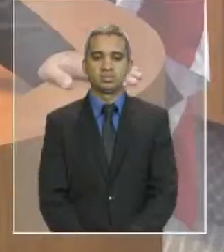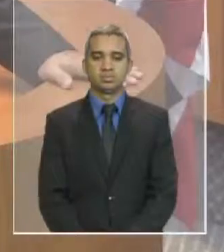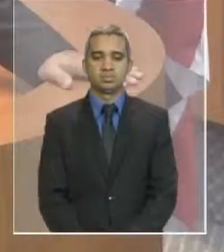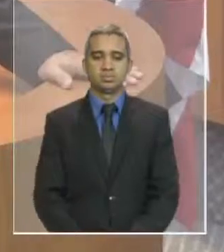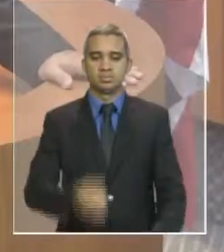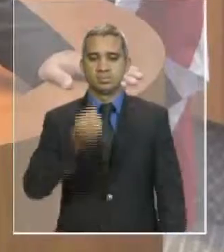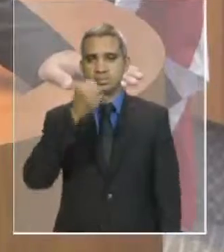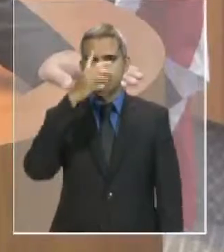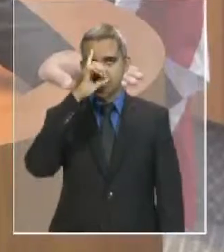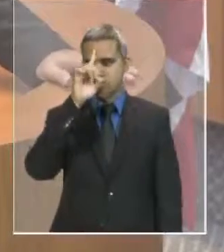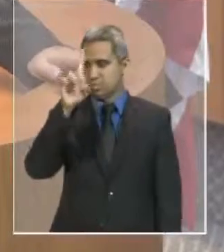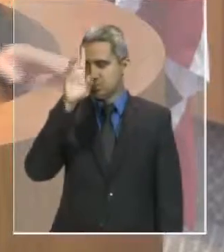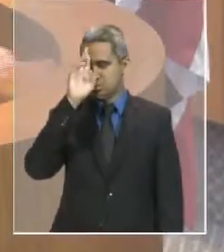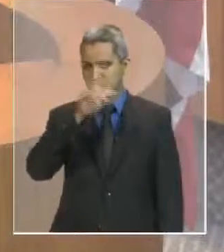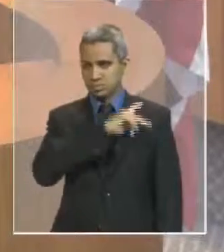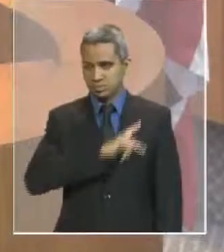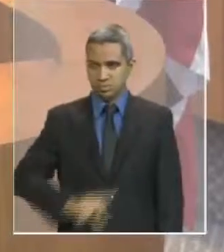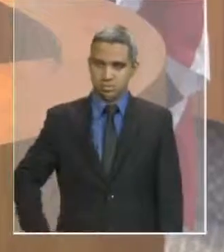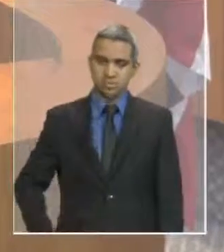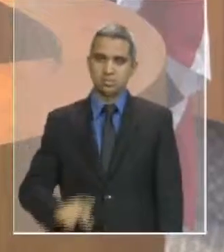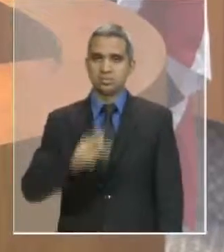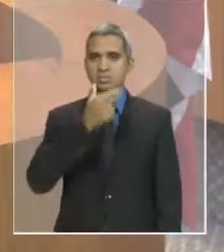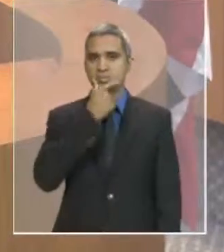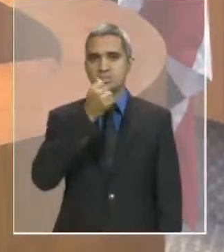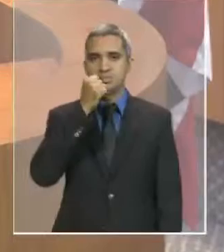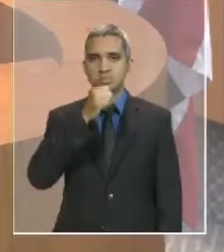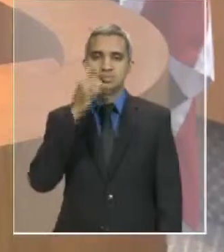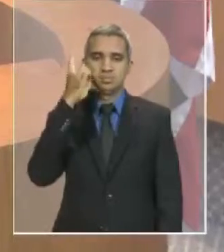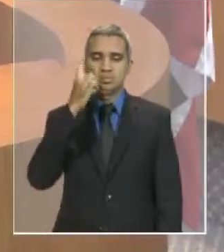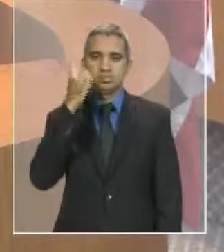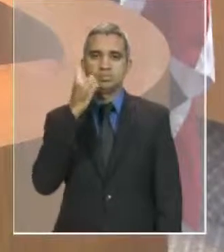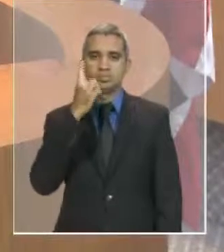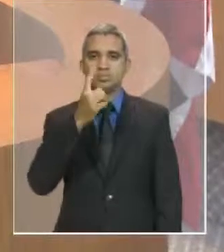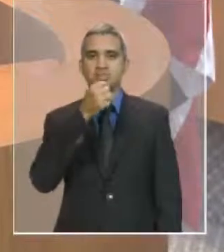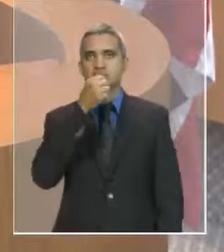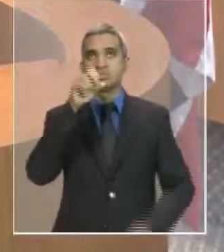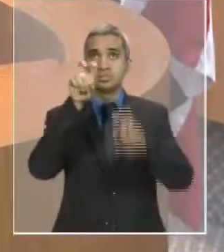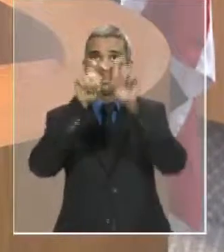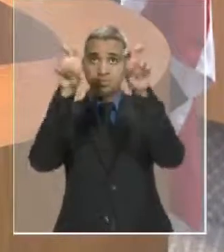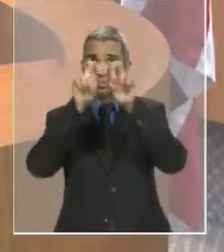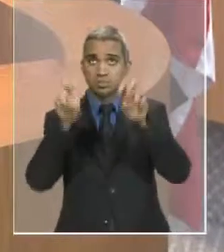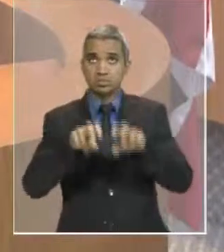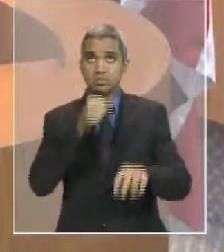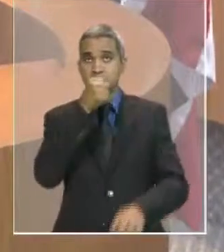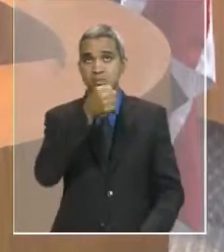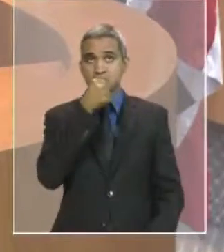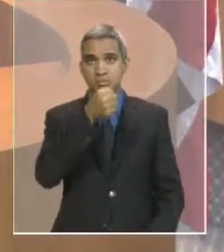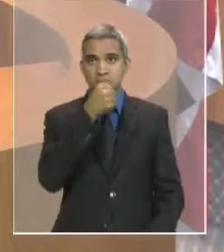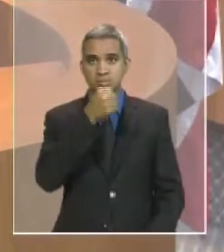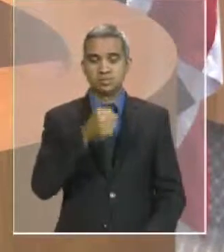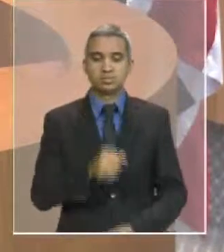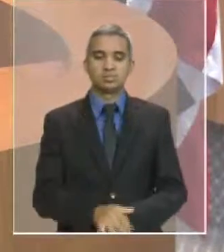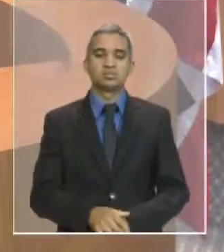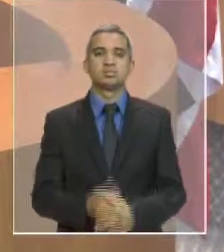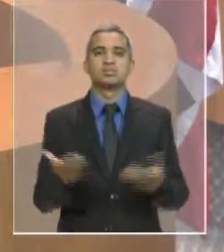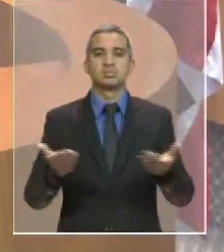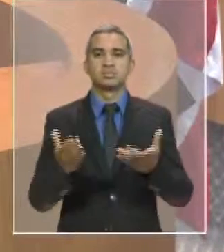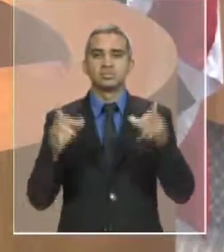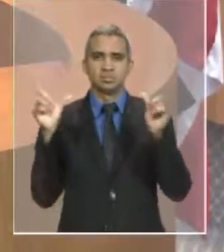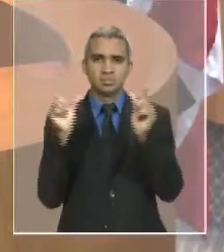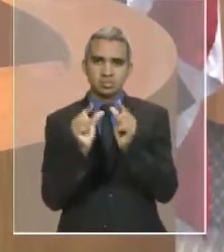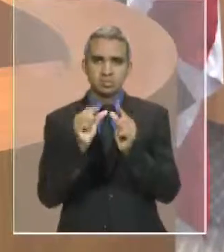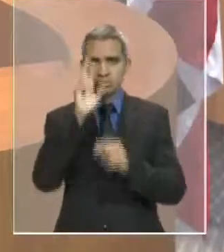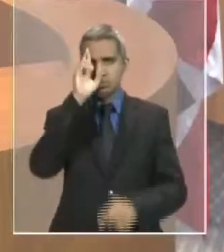Bom dia, senhor presidente, deputadas, deputados, galeria, imprensa. Serei breve, senhor presidente. Na